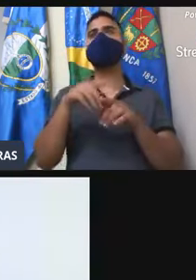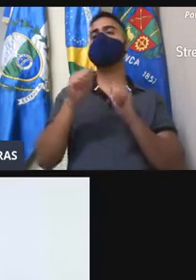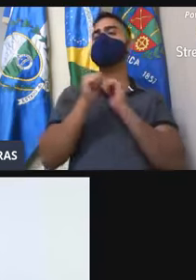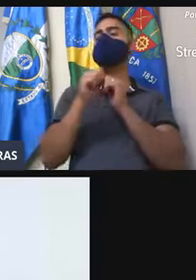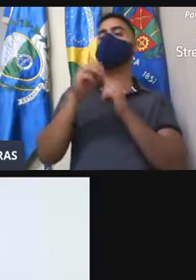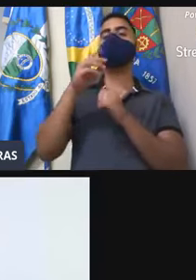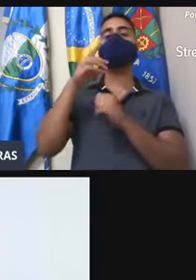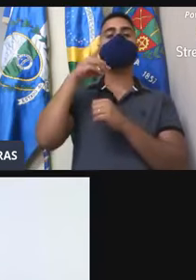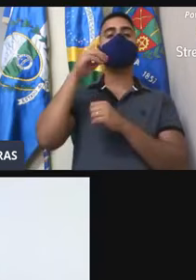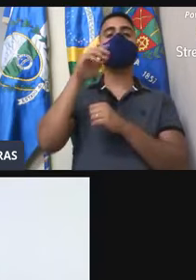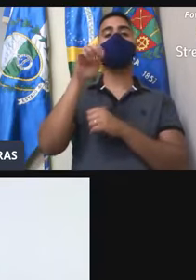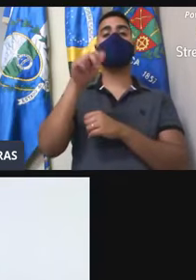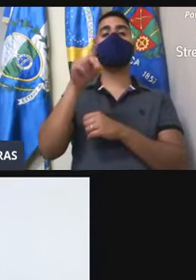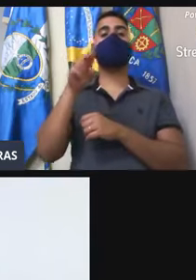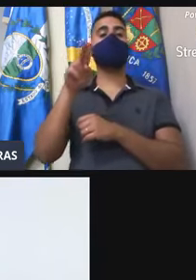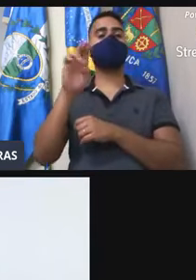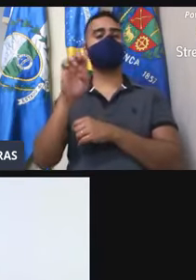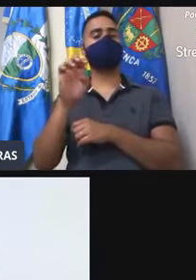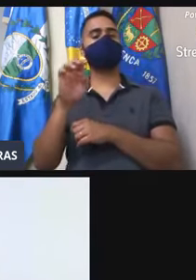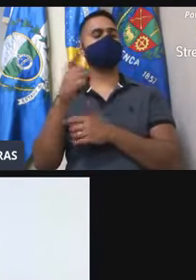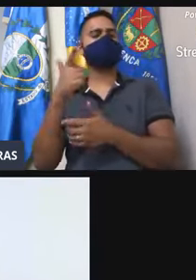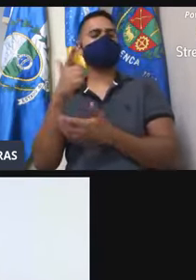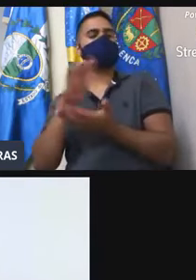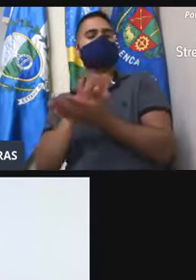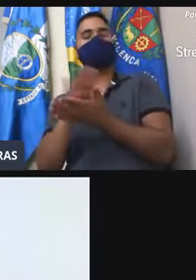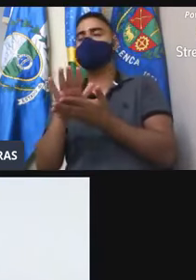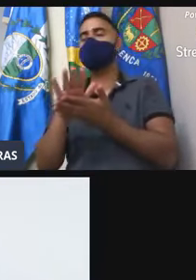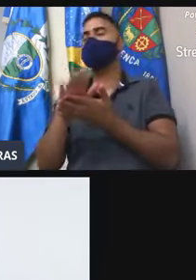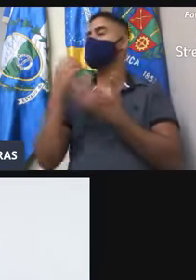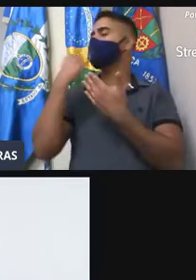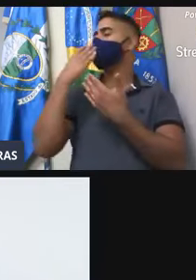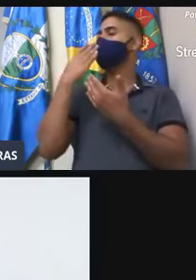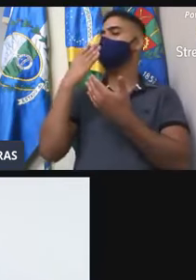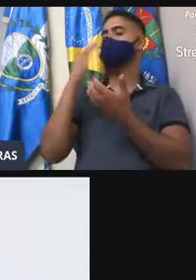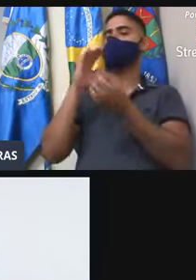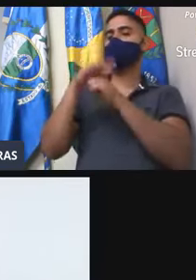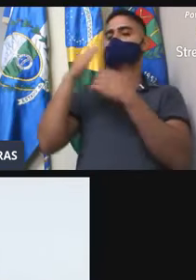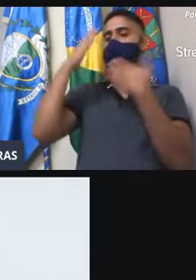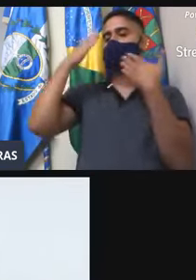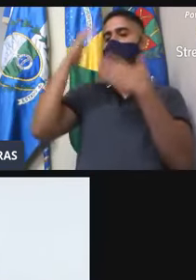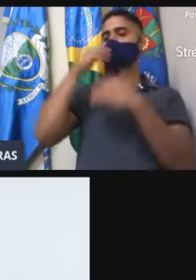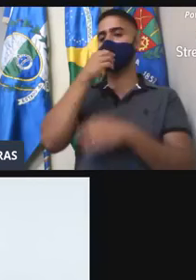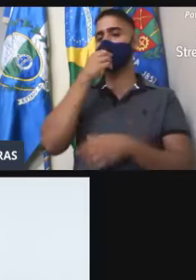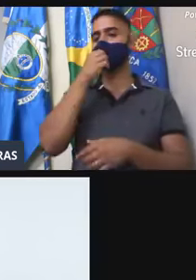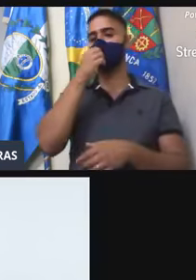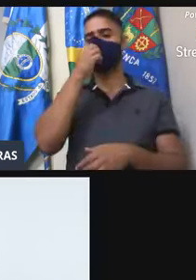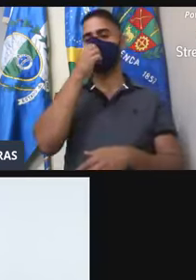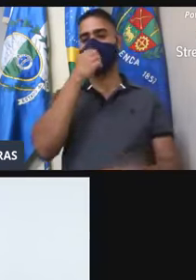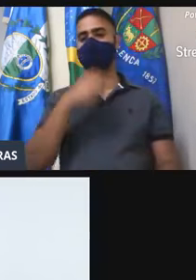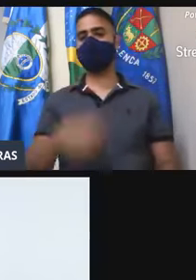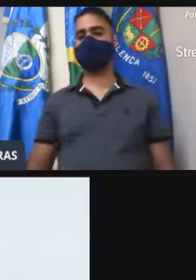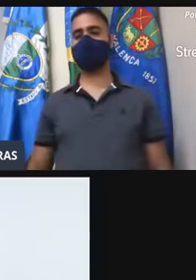André Corrêa. No mais, presidente, é só isso, uma boa noite, muito obrigado.